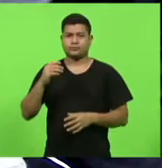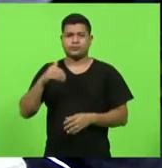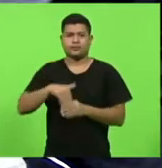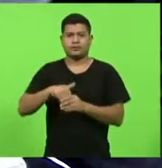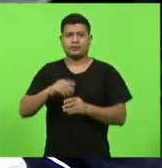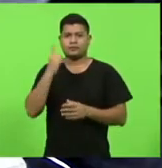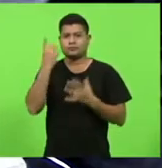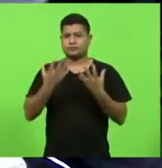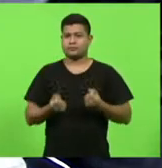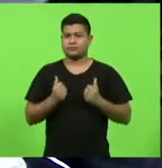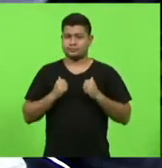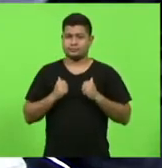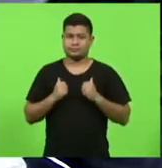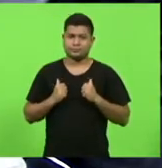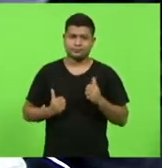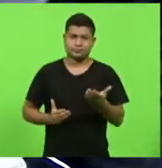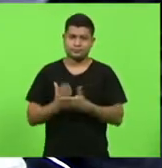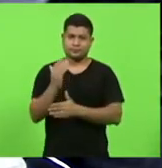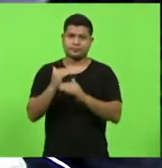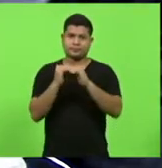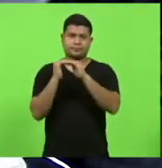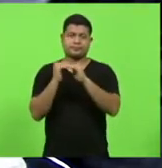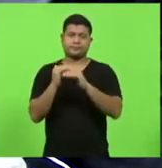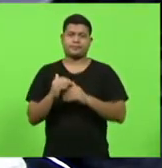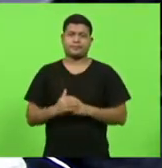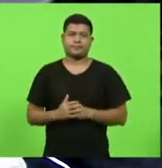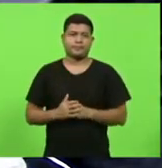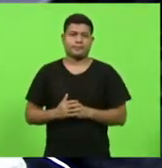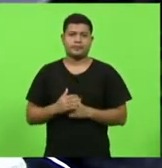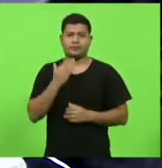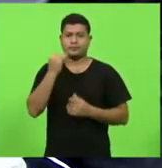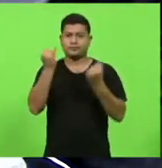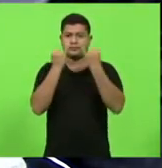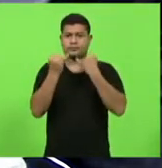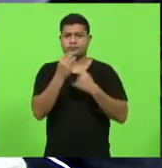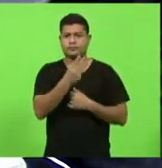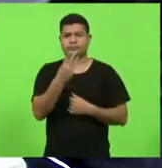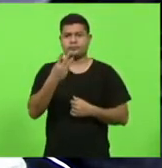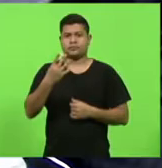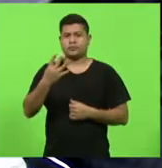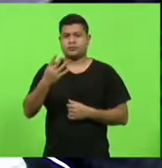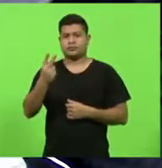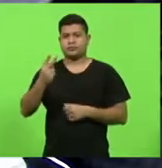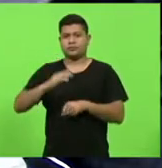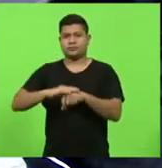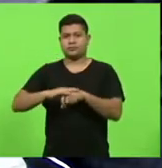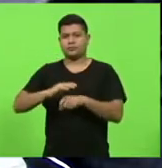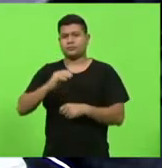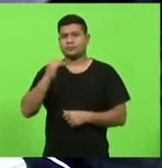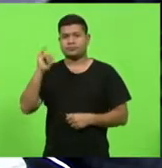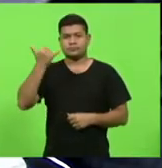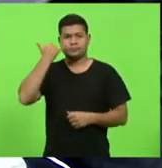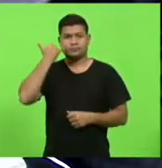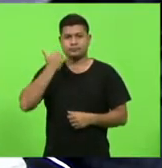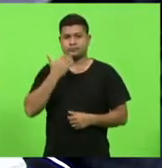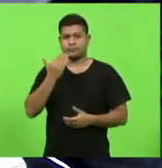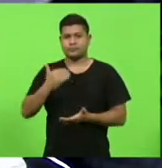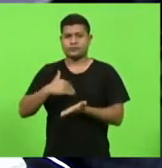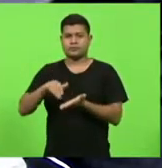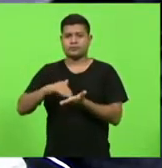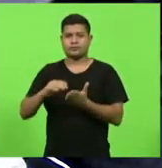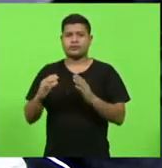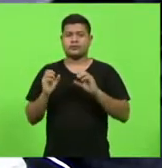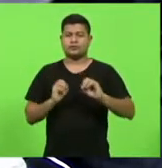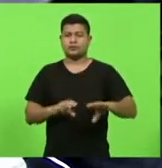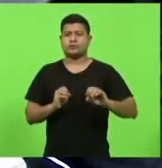como se encontram. Aprovado por unanimidade. Pedido de informação 342, autor deputado Jessé Lopes, solicitando ao secretário de Estado da